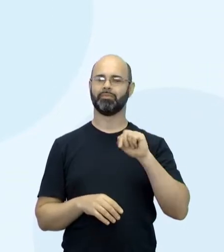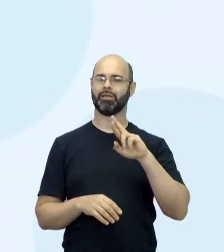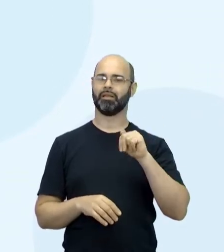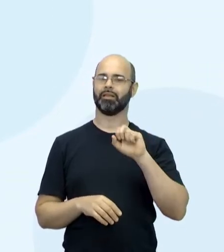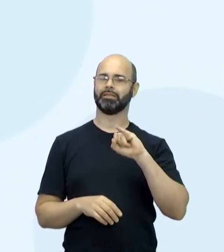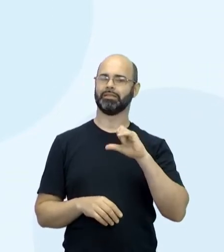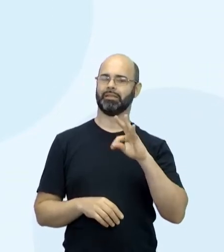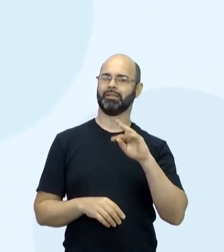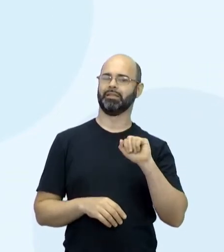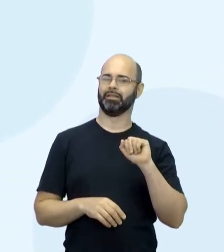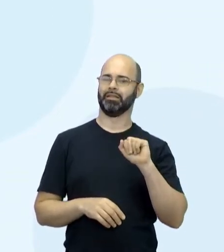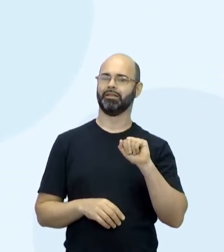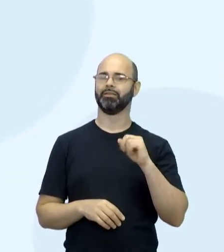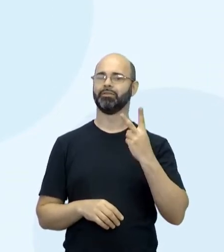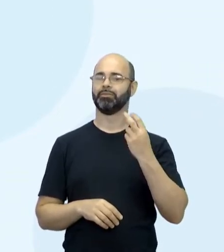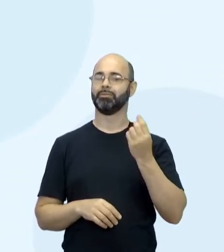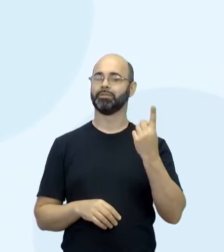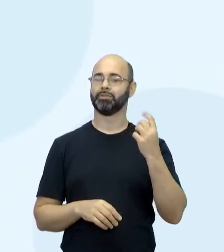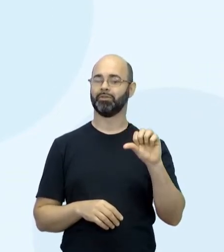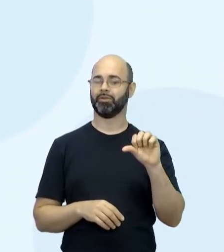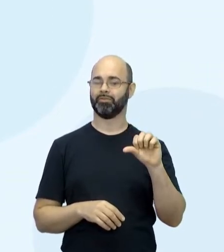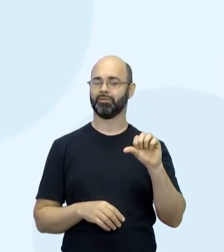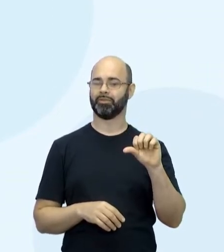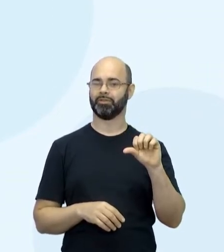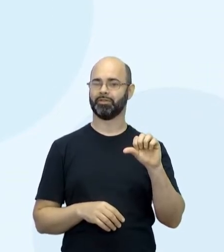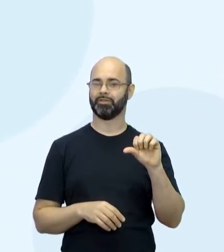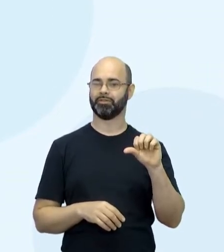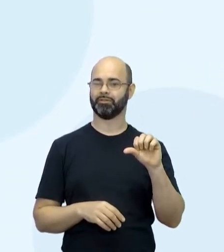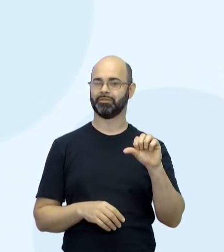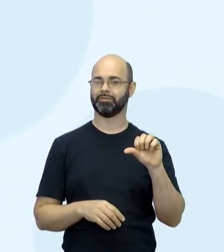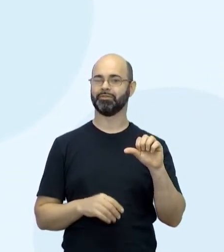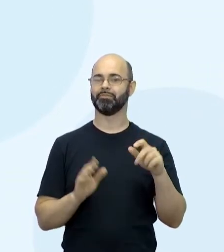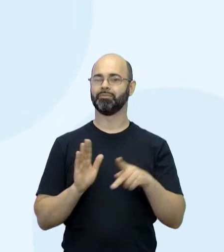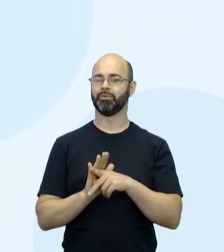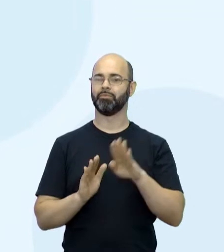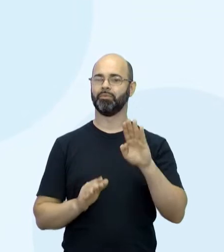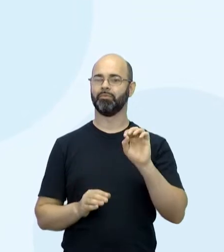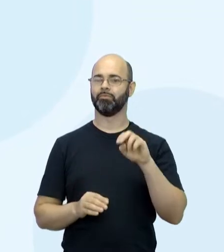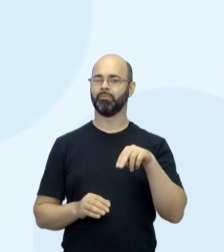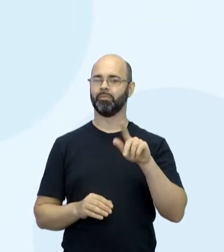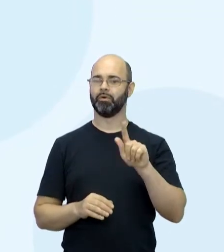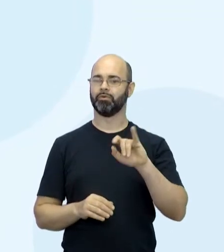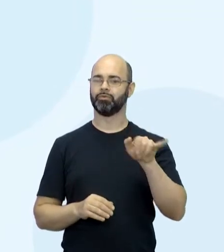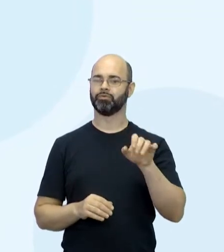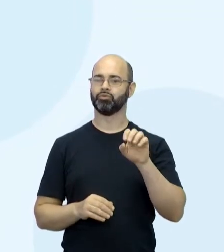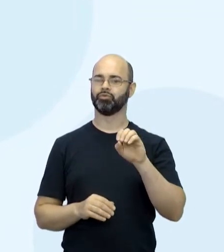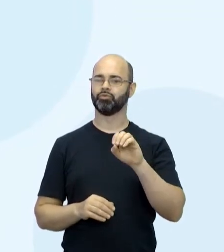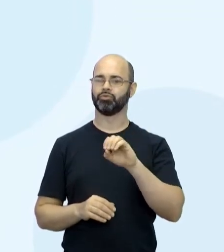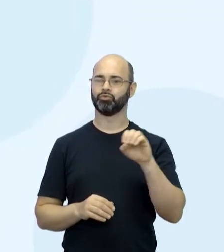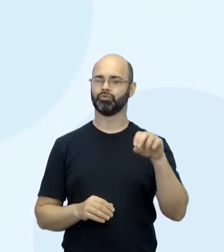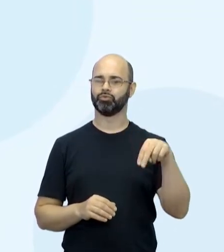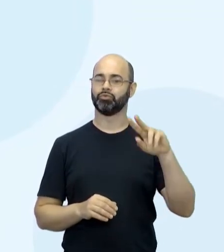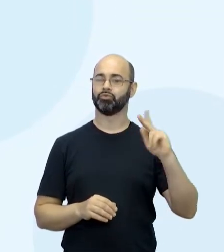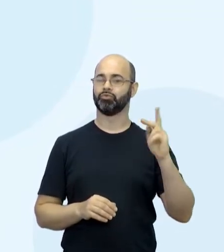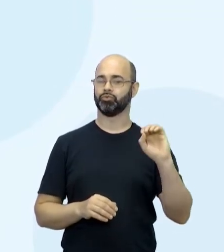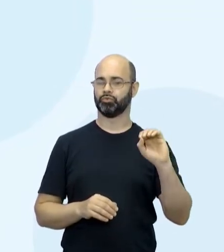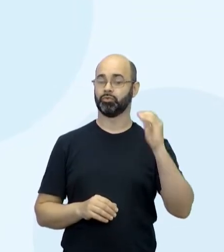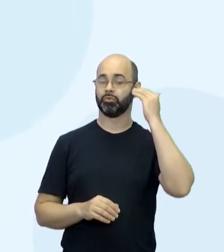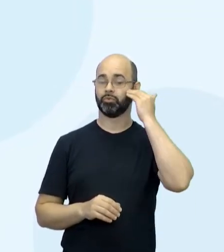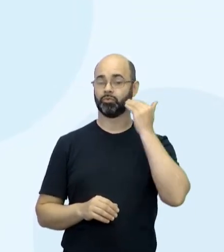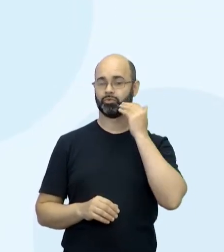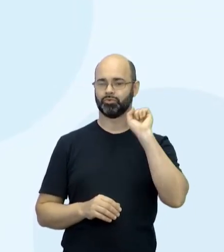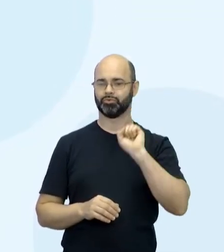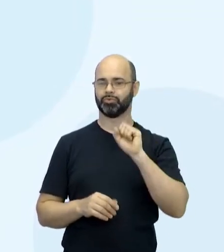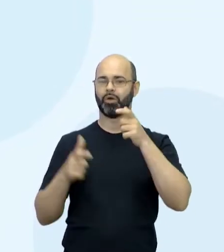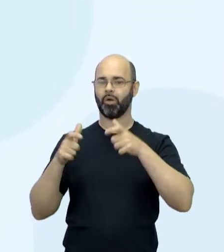Parasita, de 2019, é do Bong Joon-ho. É um filme coreano. Gente, esse filme é sensacional, tá certo? Ó, até coloquei